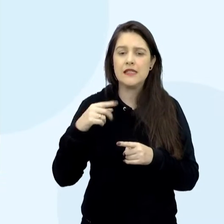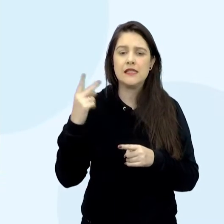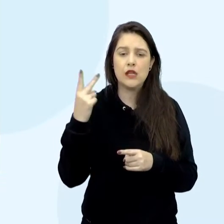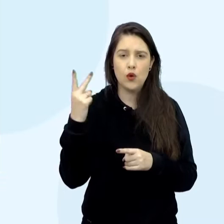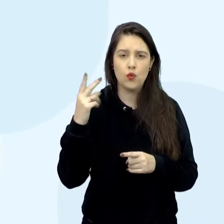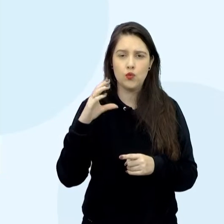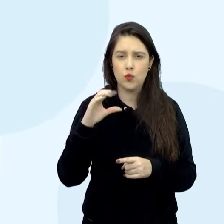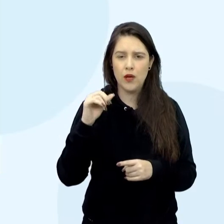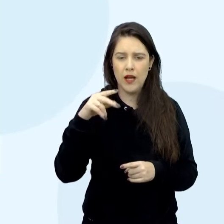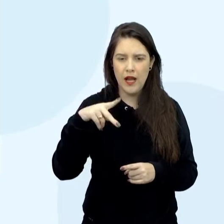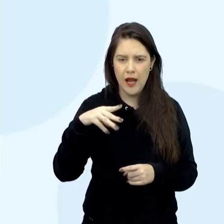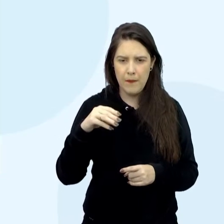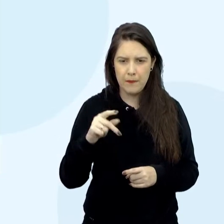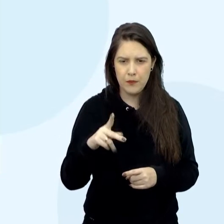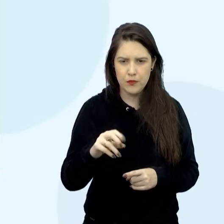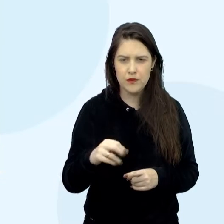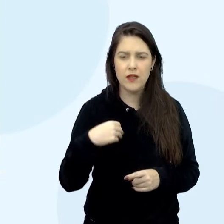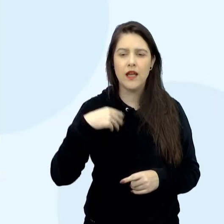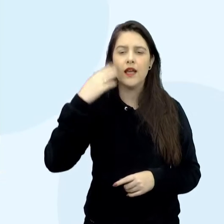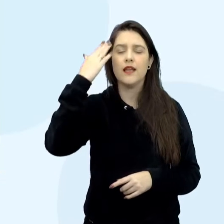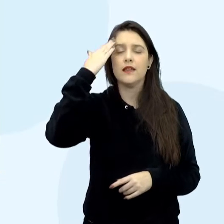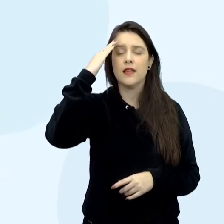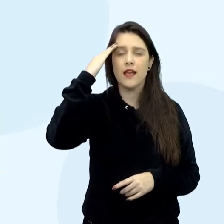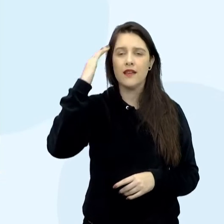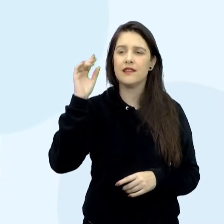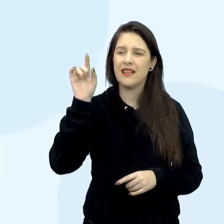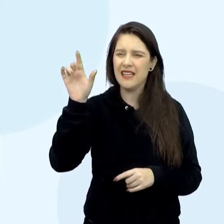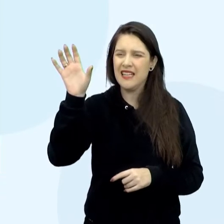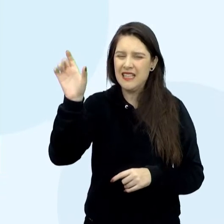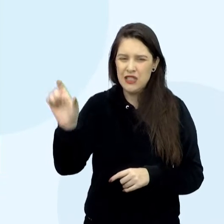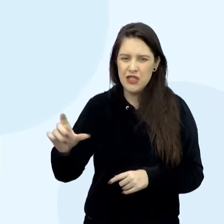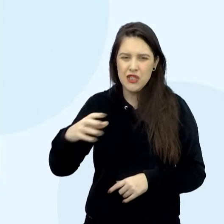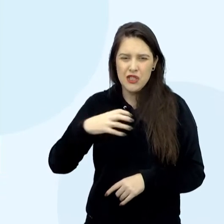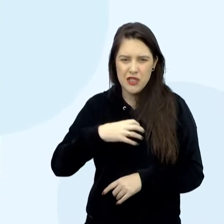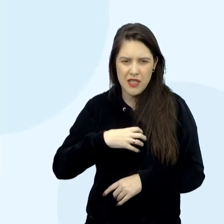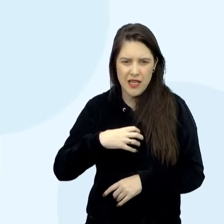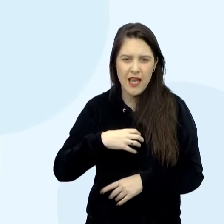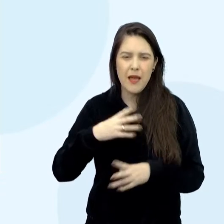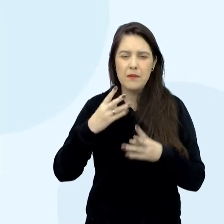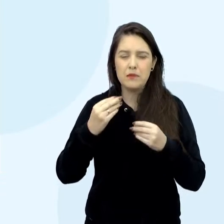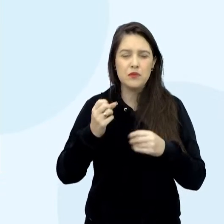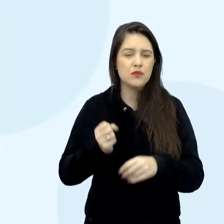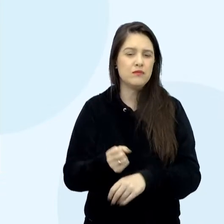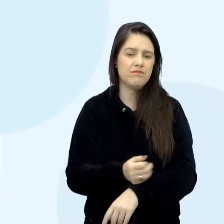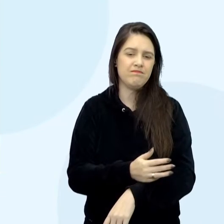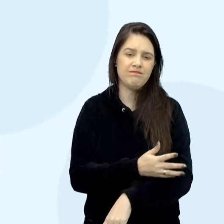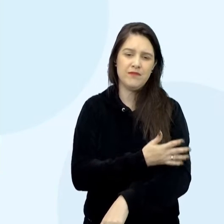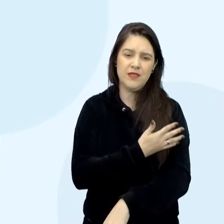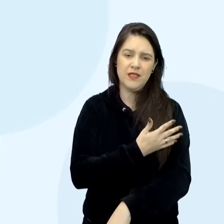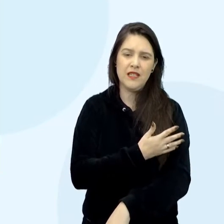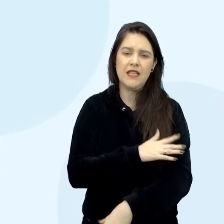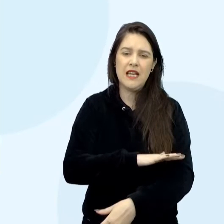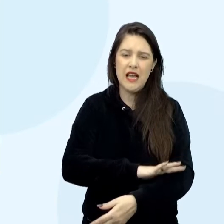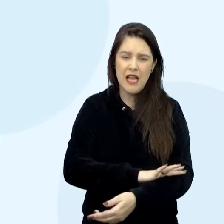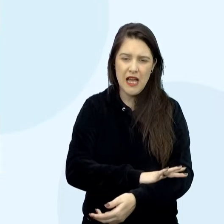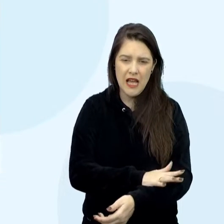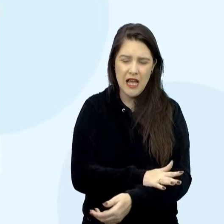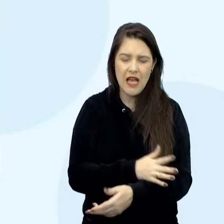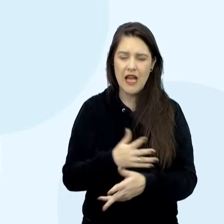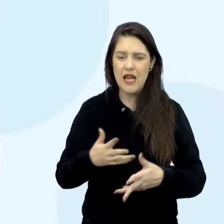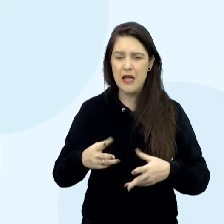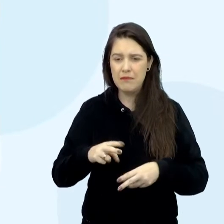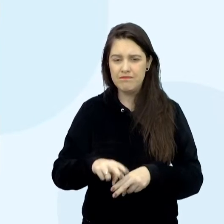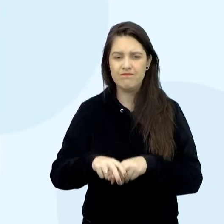Campos, entende-se que tais atitudes são muito mais emotivas, irracionais e reativas e, por